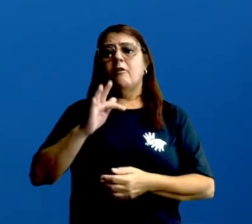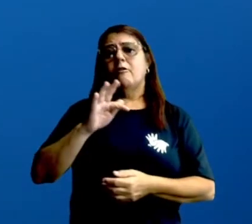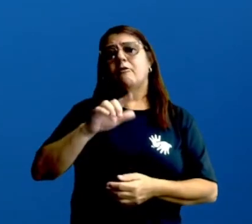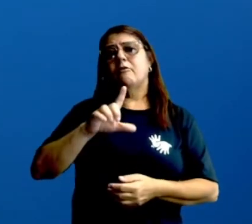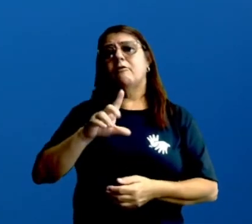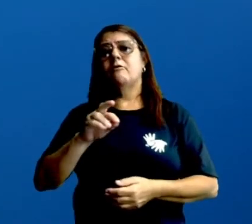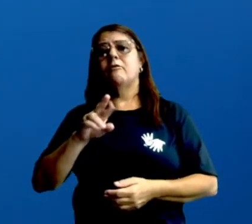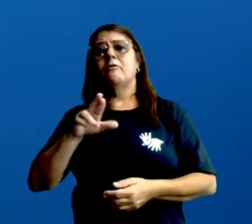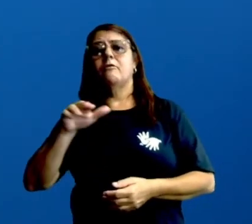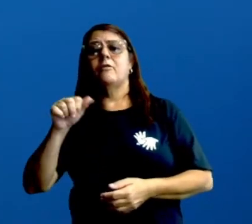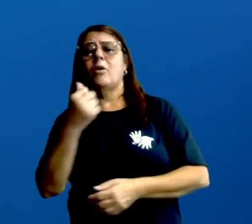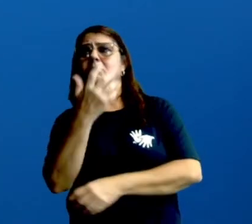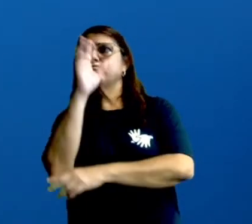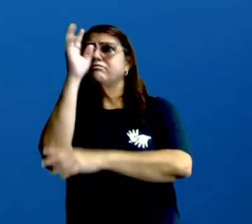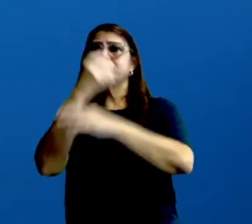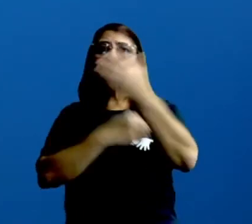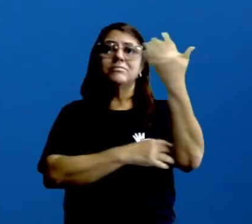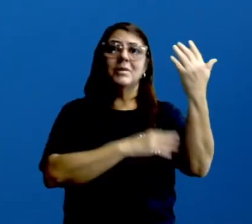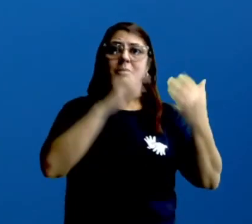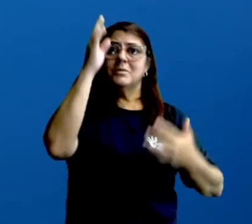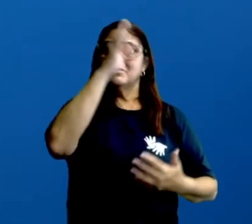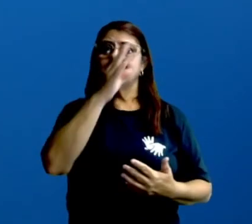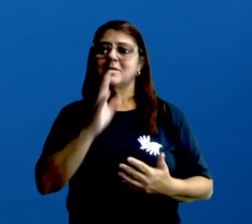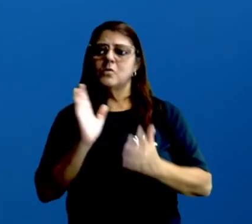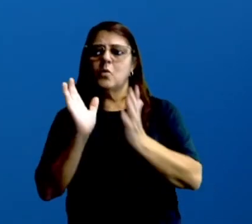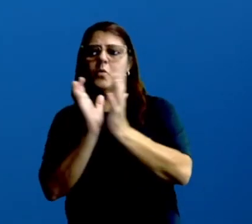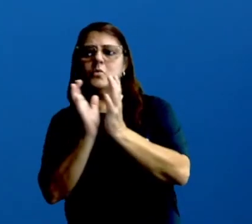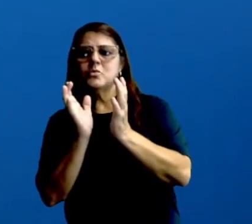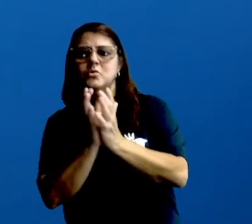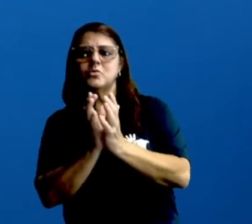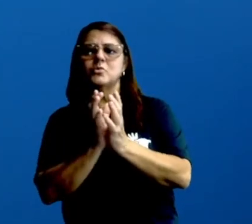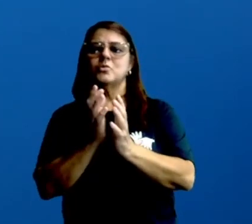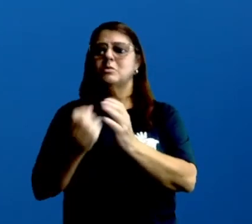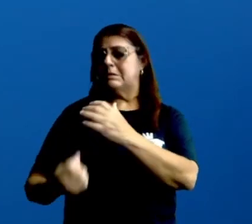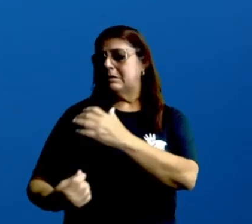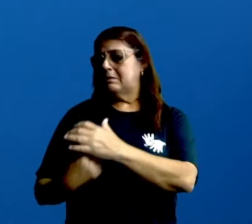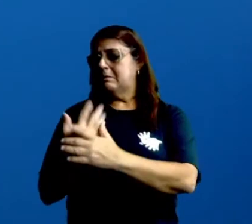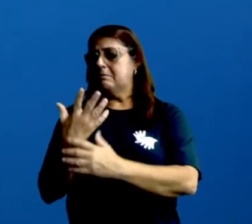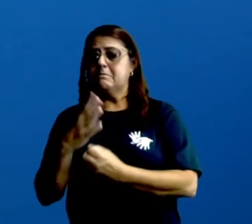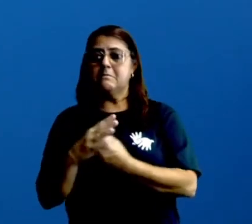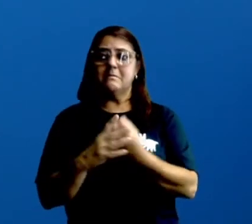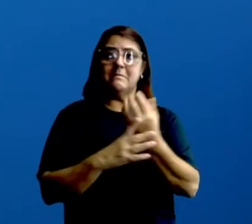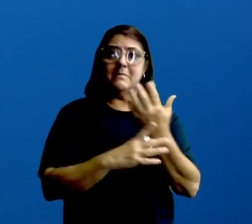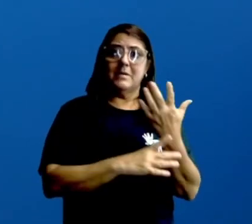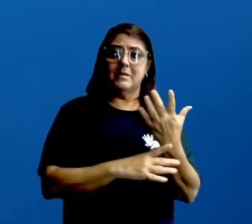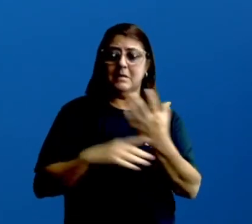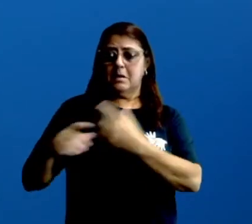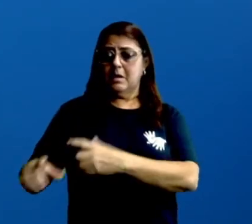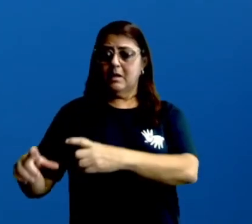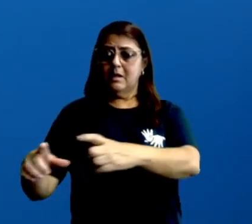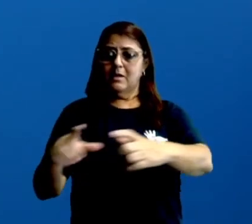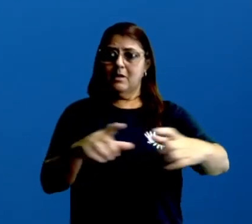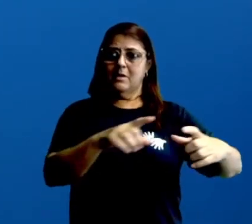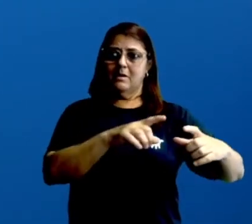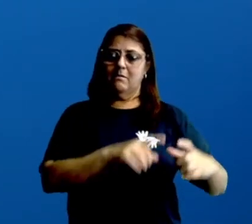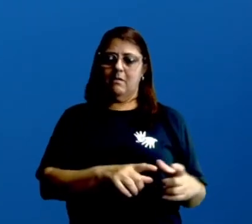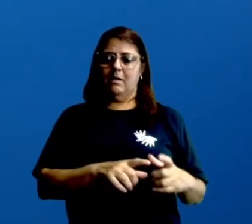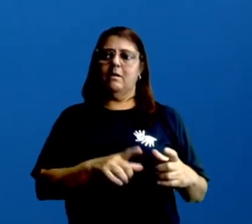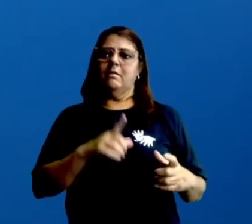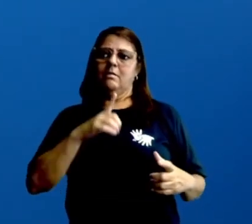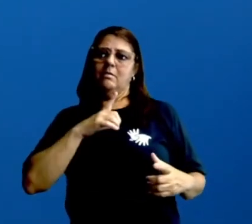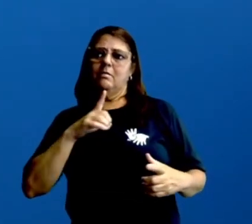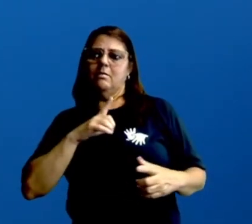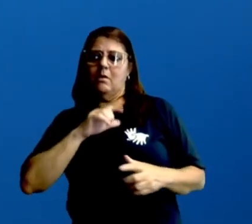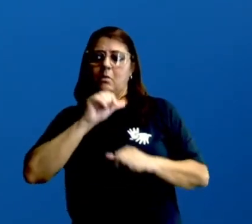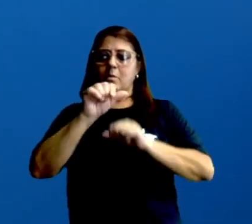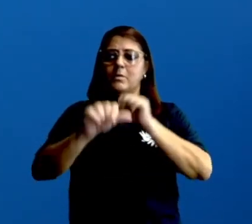flora brasileira e a gente percebeu que é um conjunto de vegetação que cada local ele vai ter